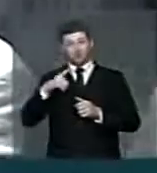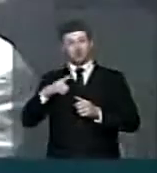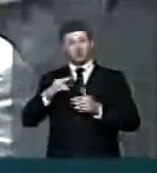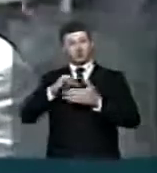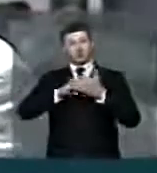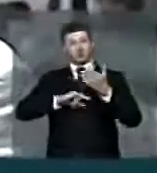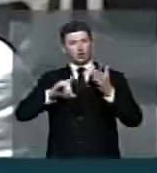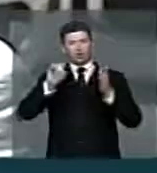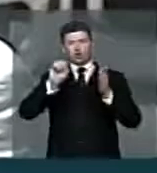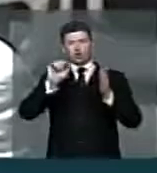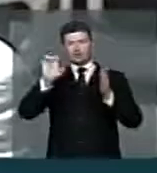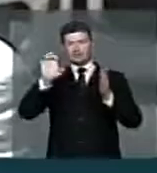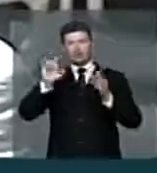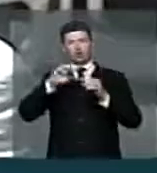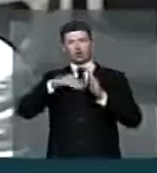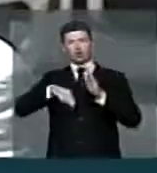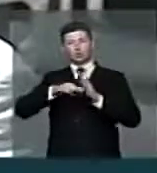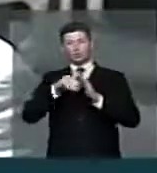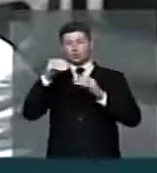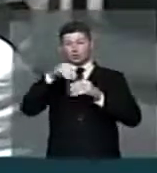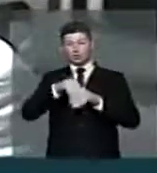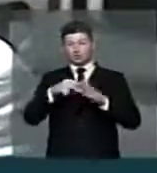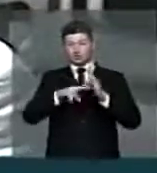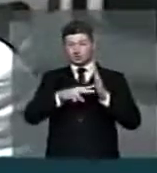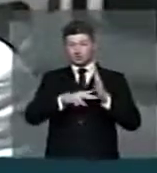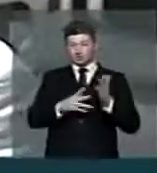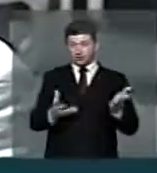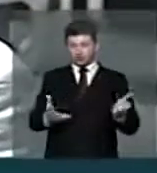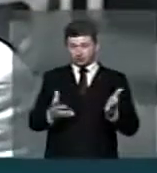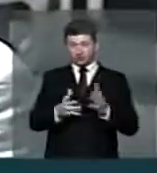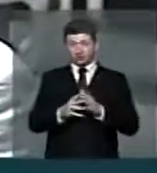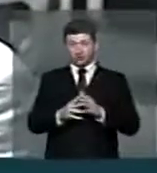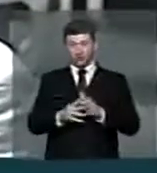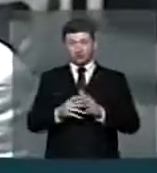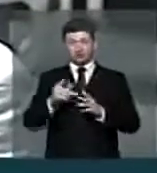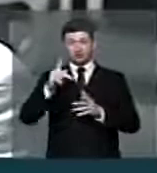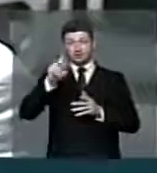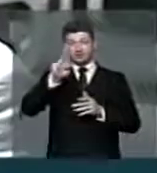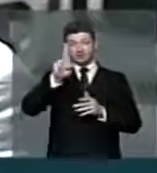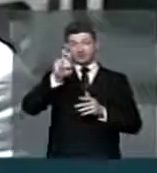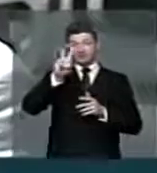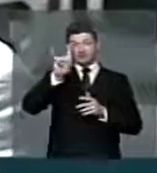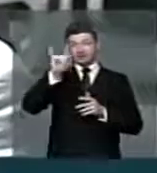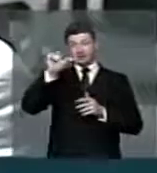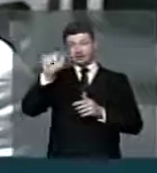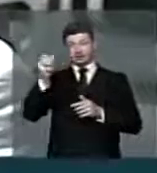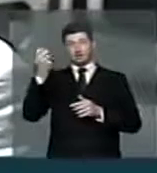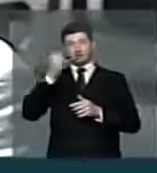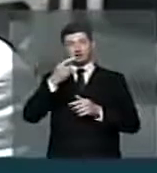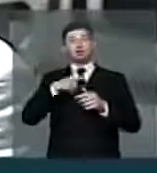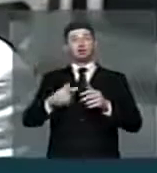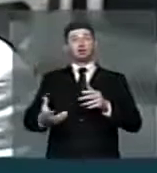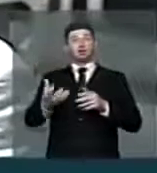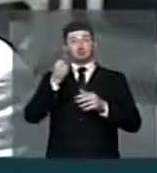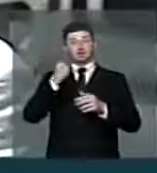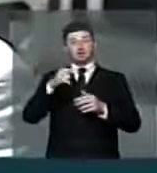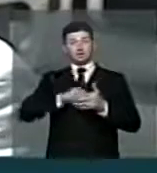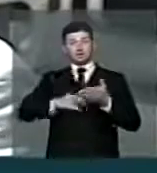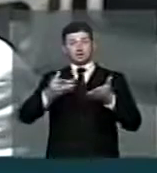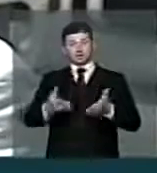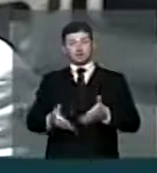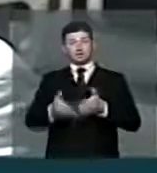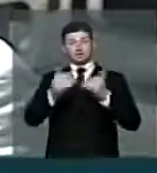dossiê, sobretudo da situação dela no sindicato dos previdenciários. Ofereceram esse dossiê